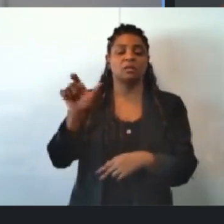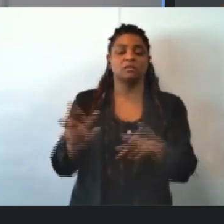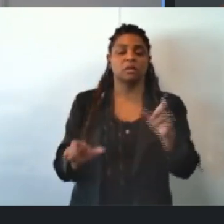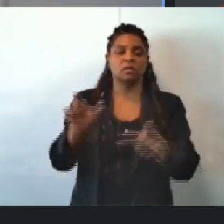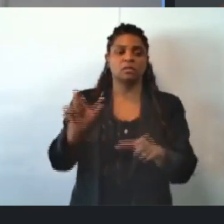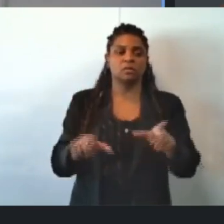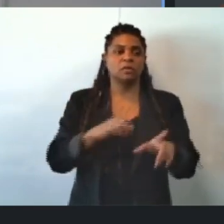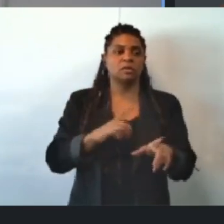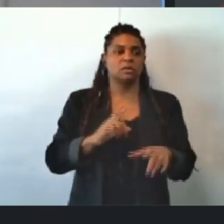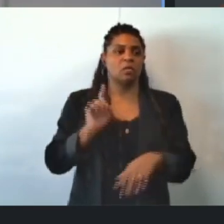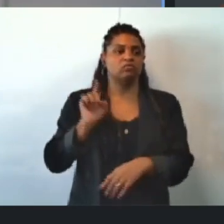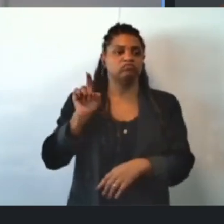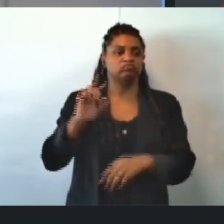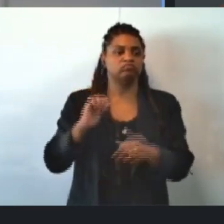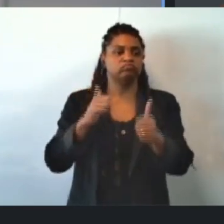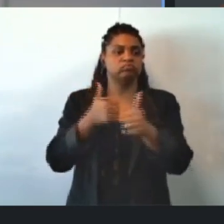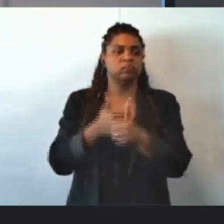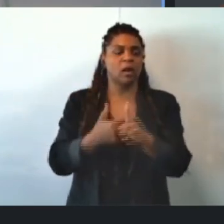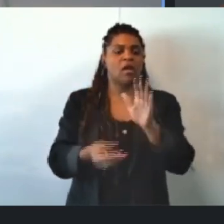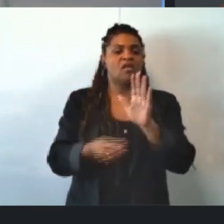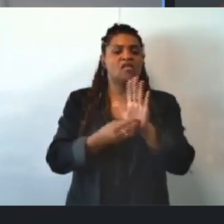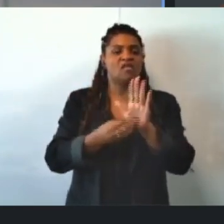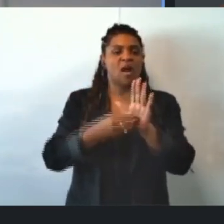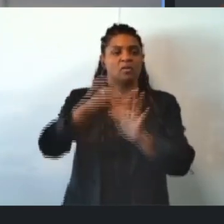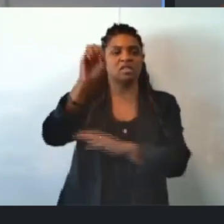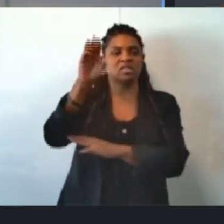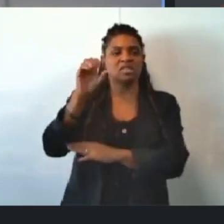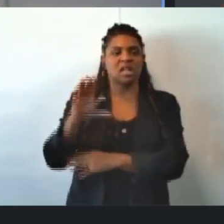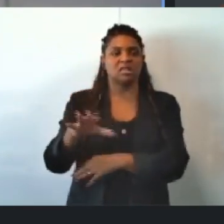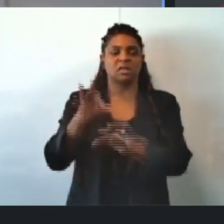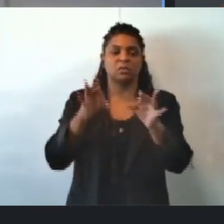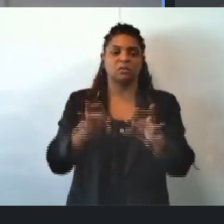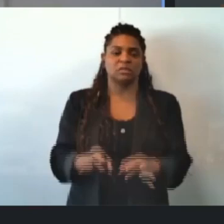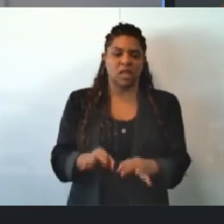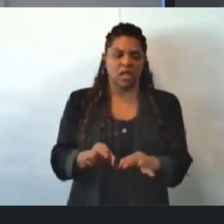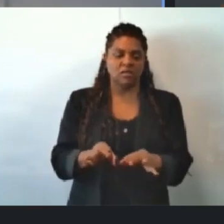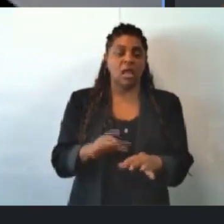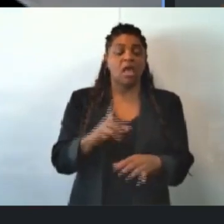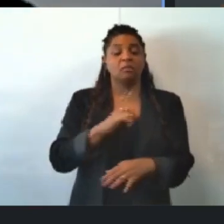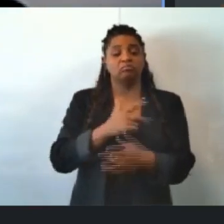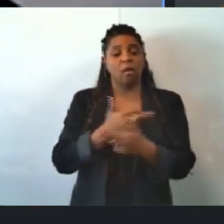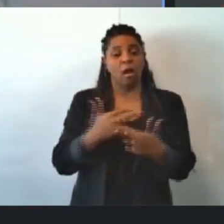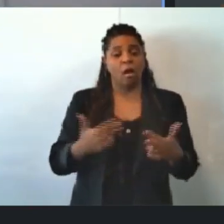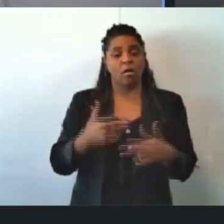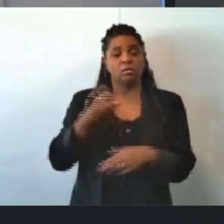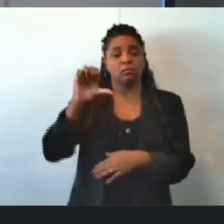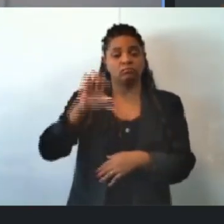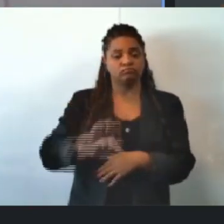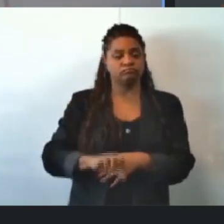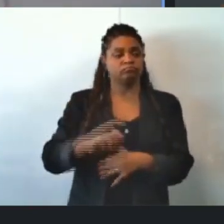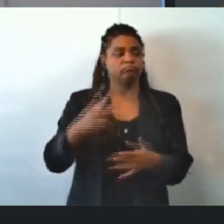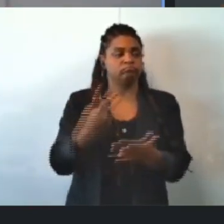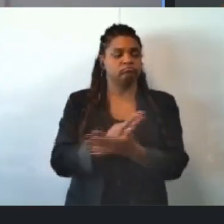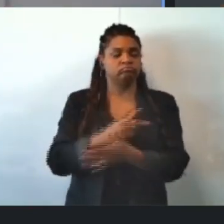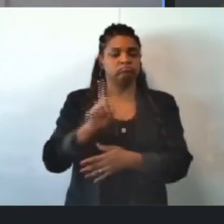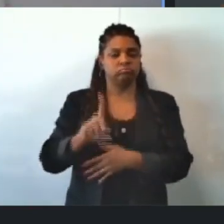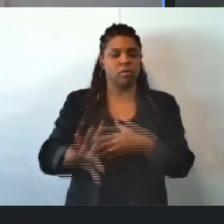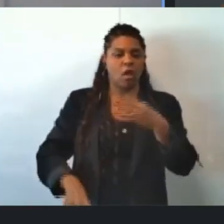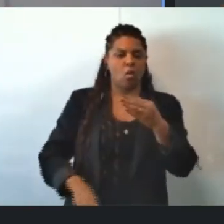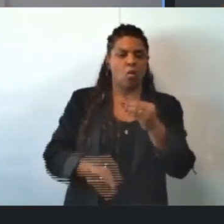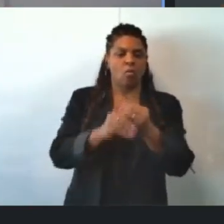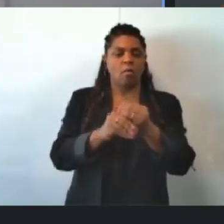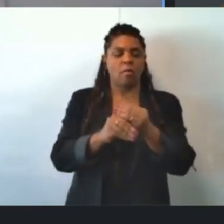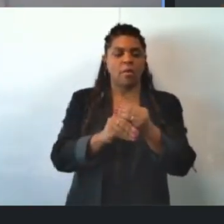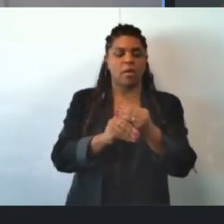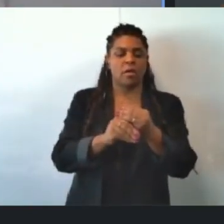adequada e a configuração atual de mão dupla na rua Nivaldo Correia são fatores que agravam a situação. Implementação de medidas corretivas